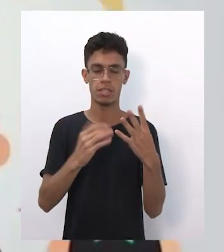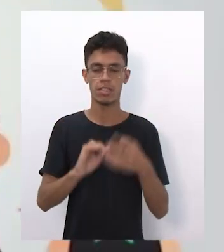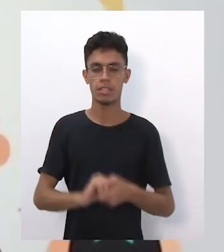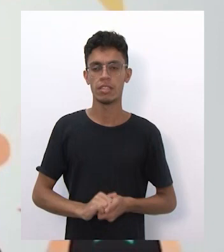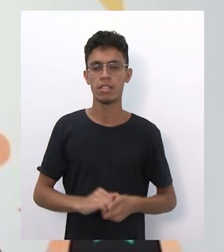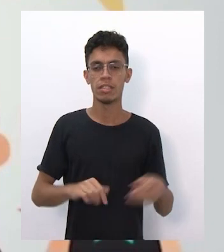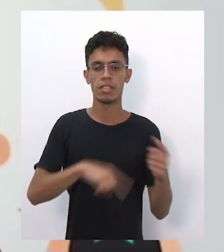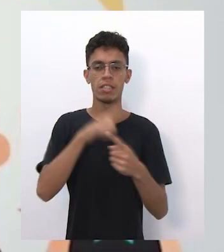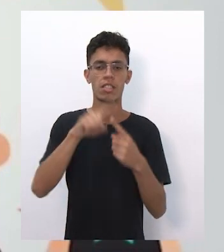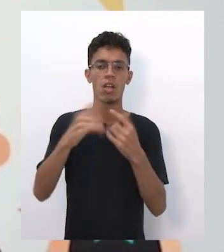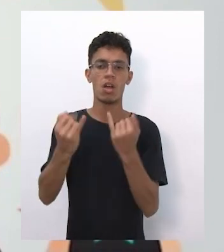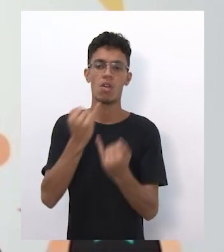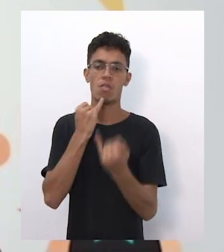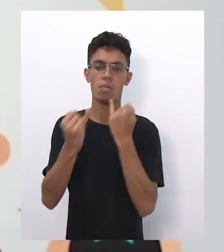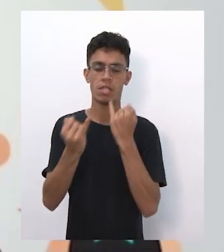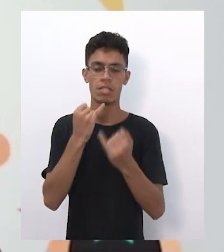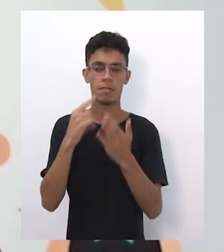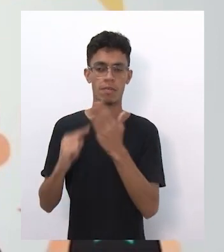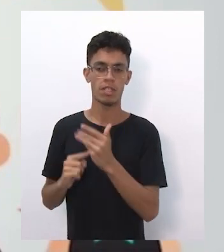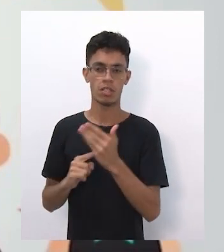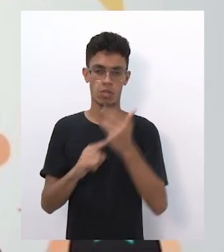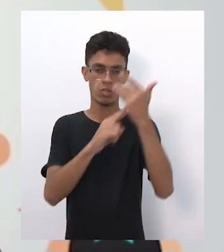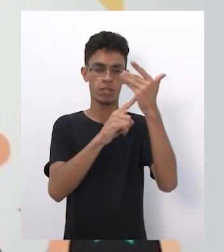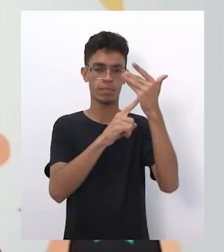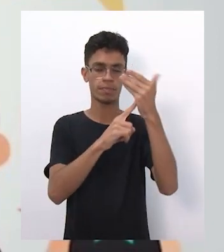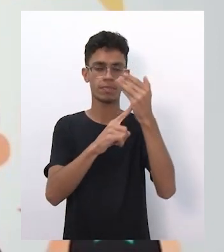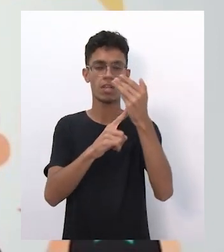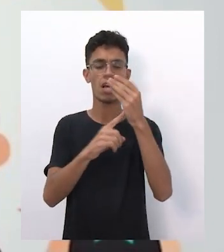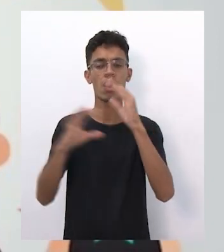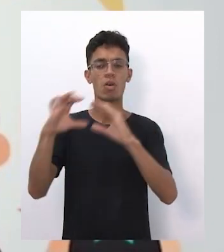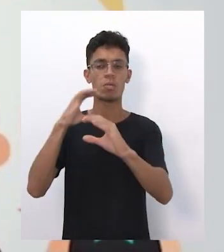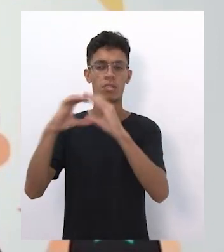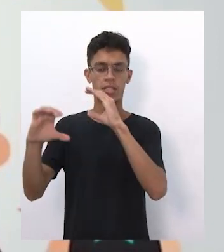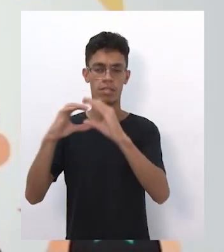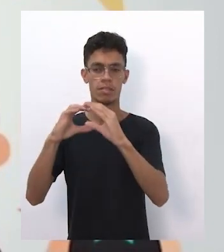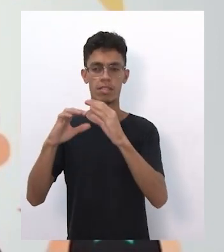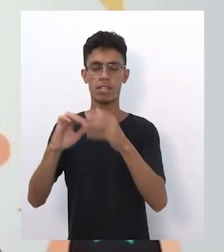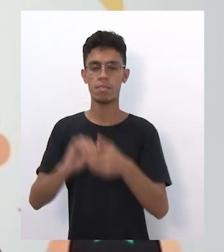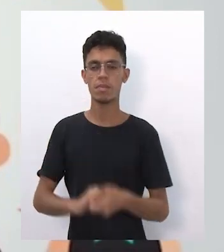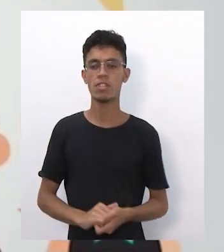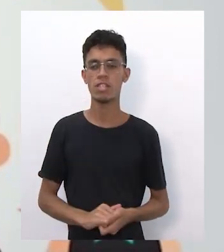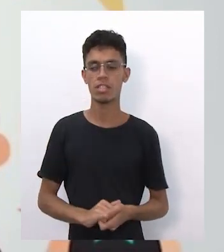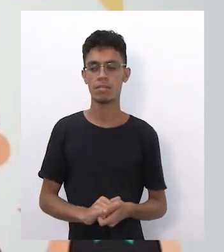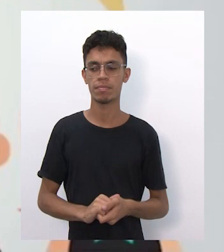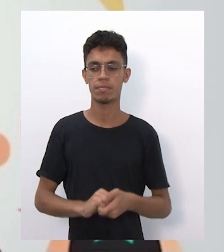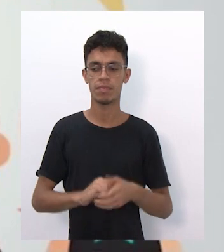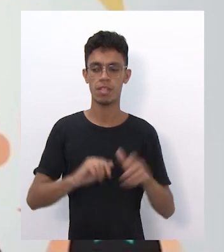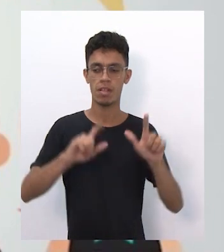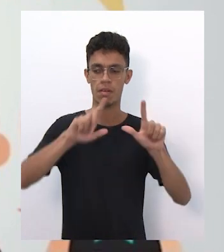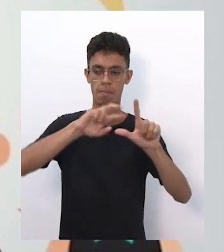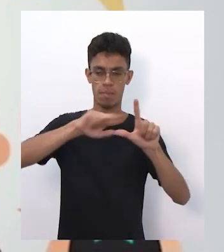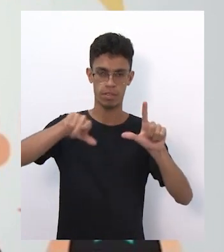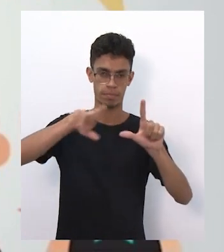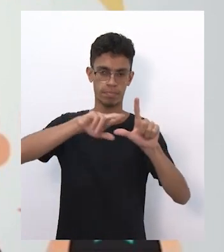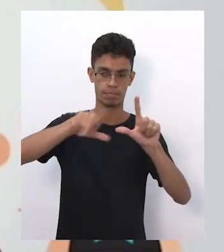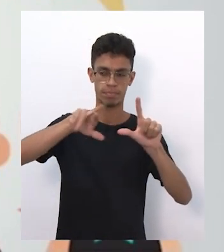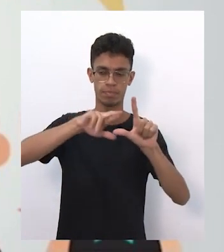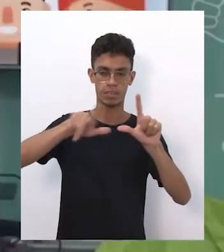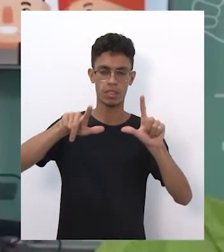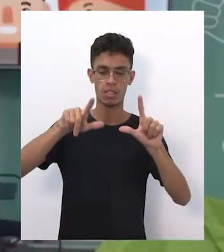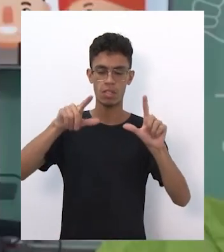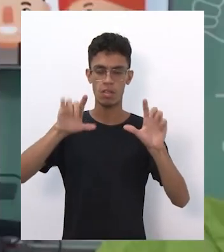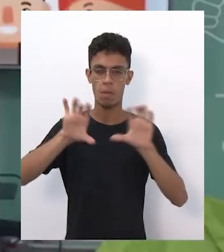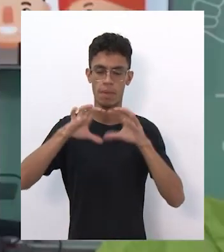que seria a informação, a tecnologia, a comunicação e as mídias. Juntando tudo